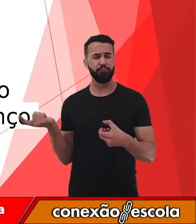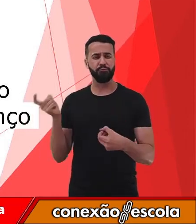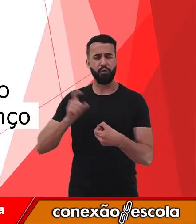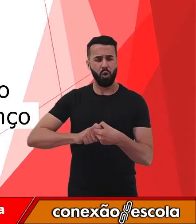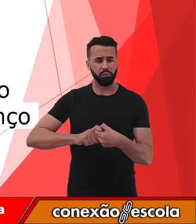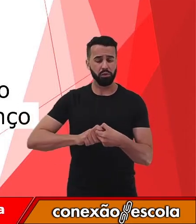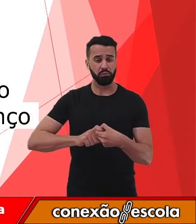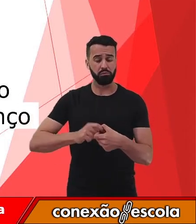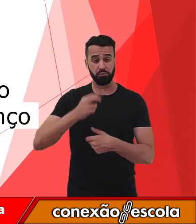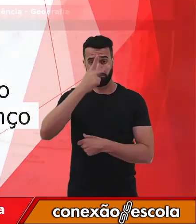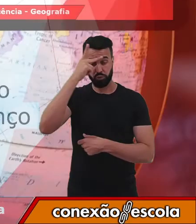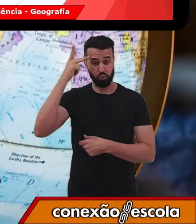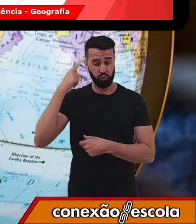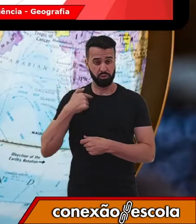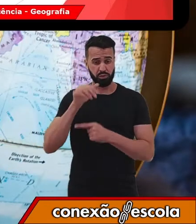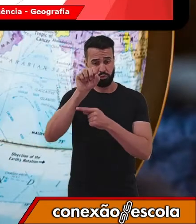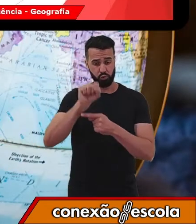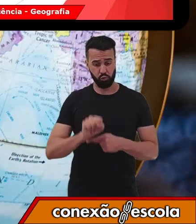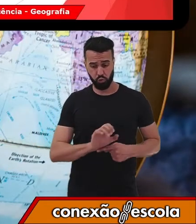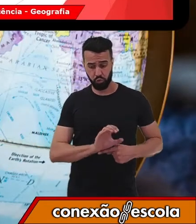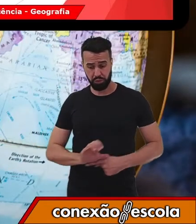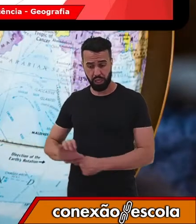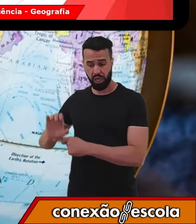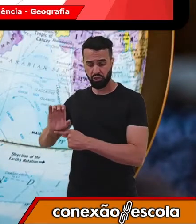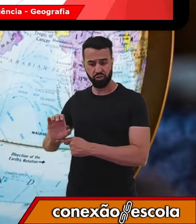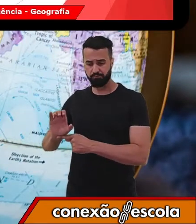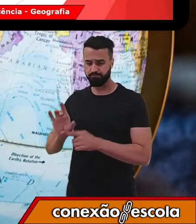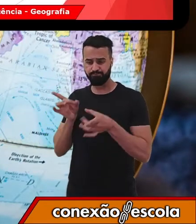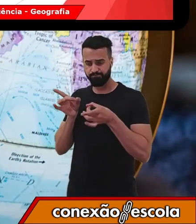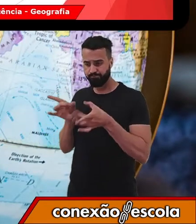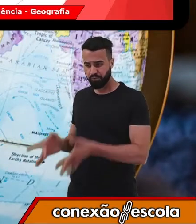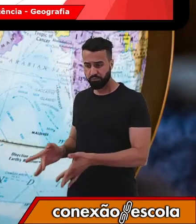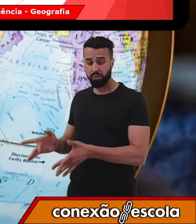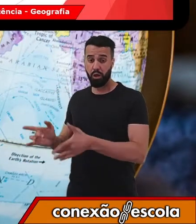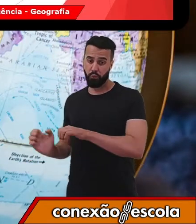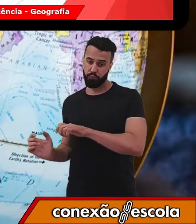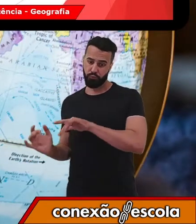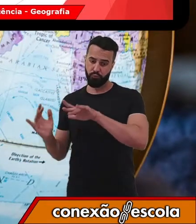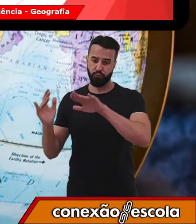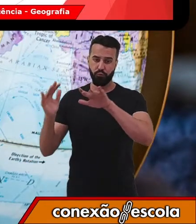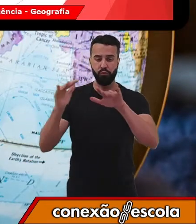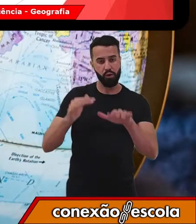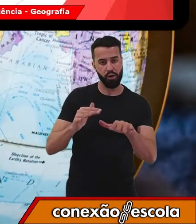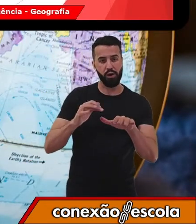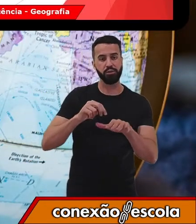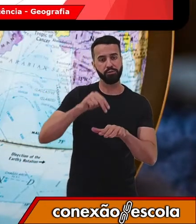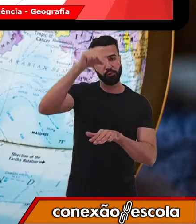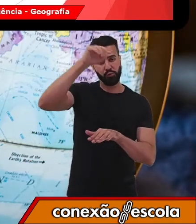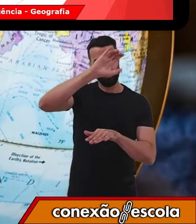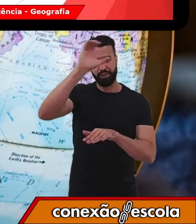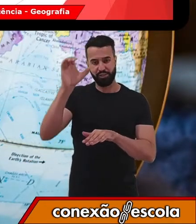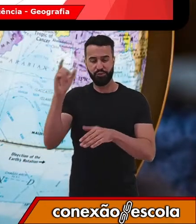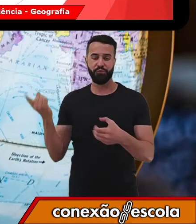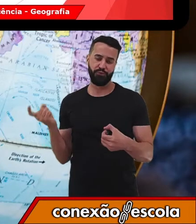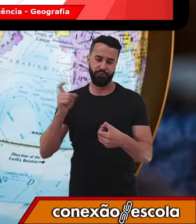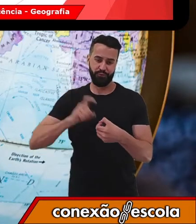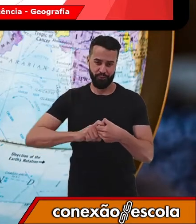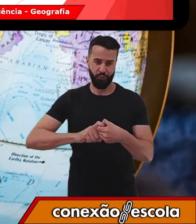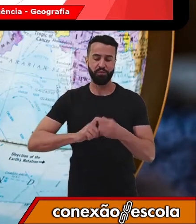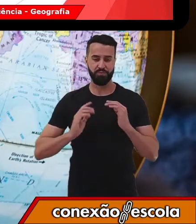pessoas deixam o Sudeste e voltam para o Nordeste. E isso acontece, entre outros fatores, por conta